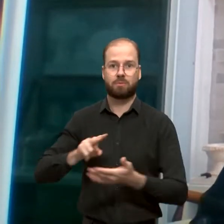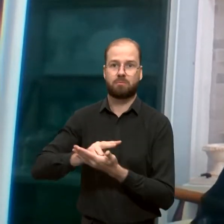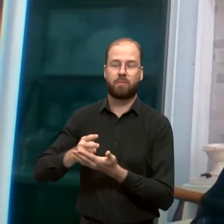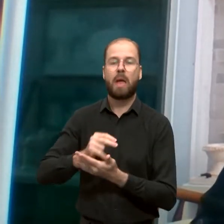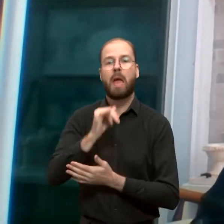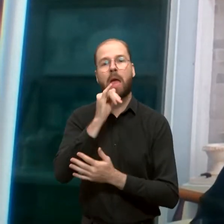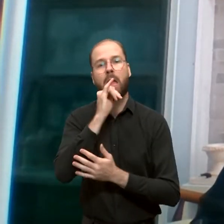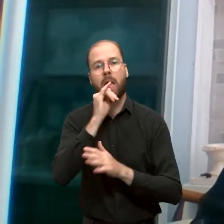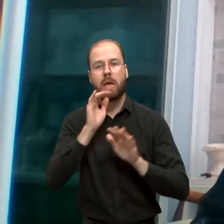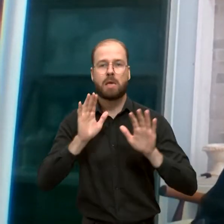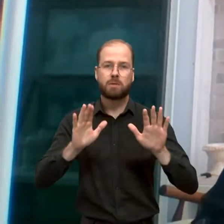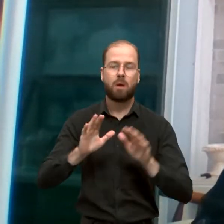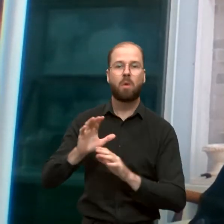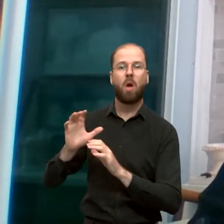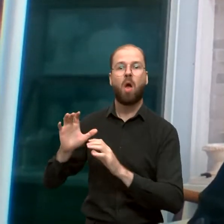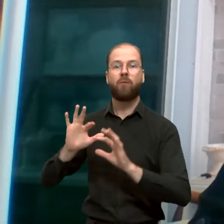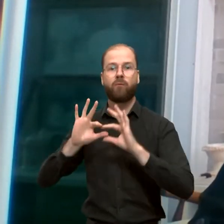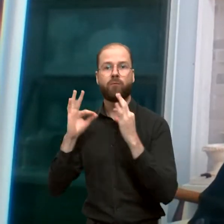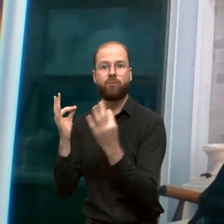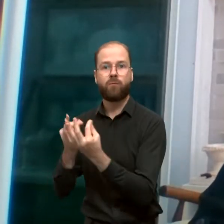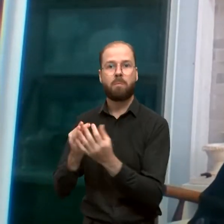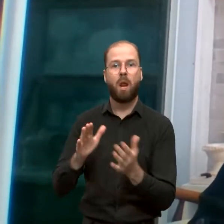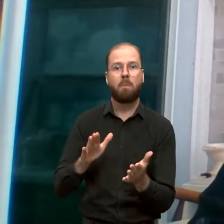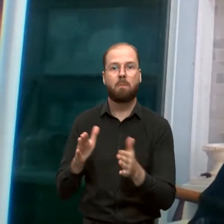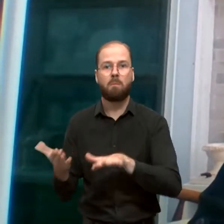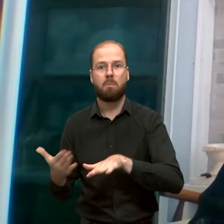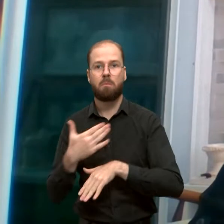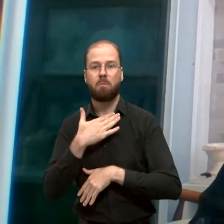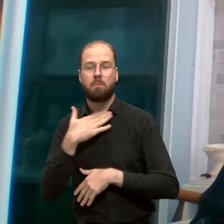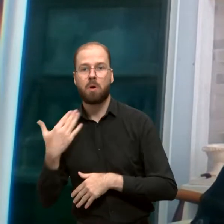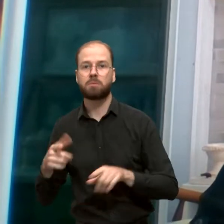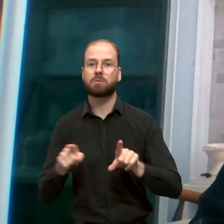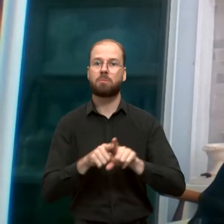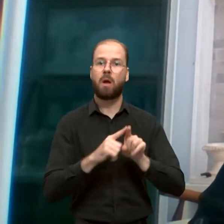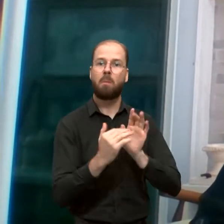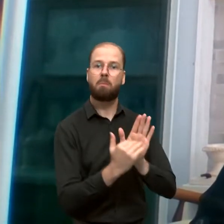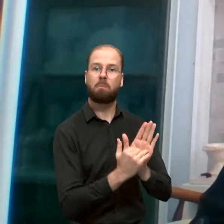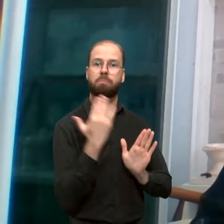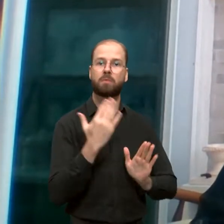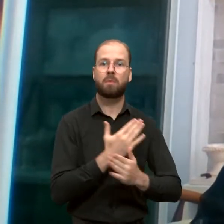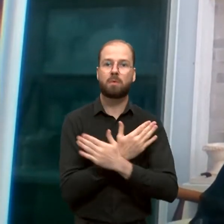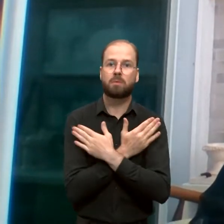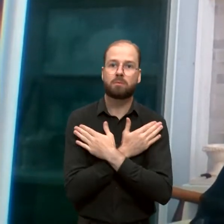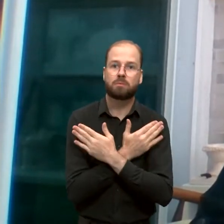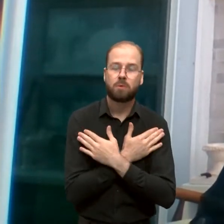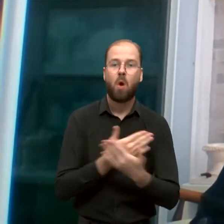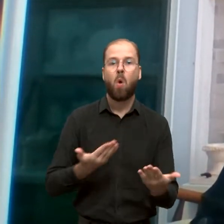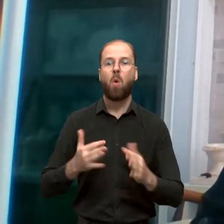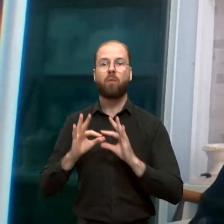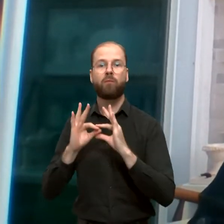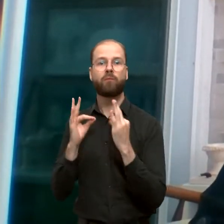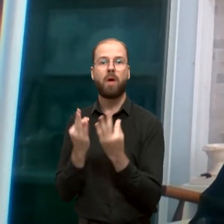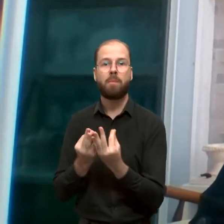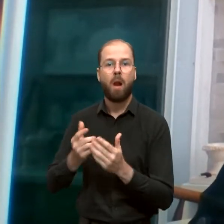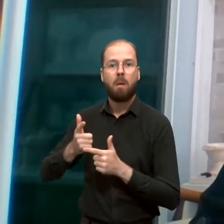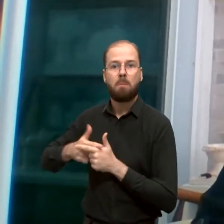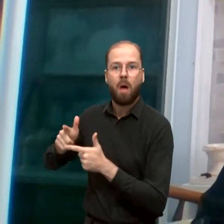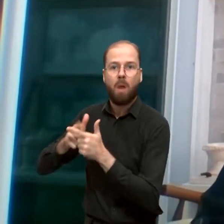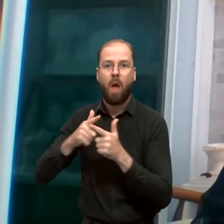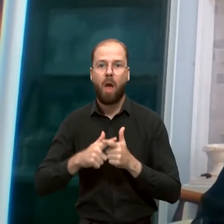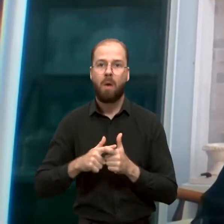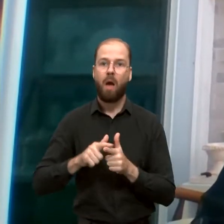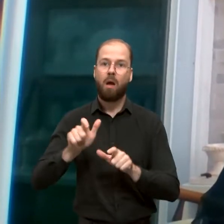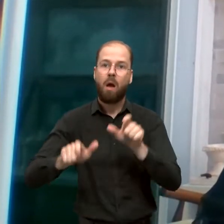ente querido, um desemprego, uma questão familiar mais importante, né? Todos